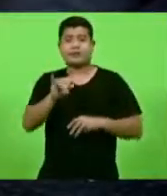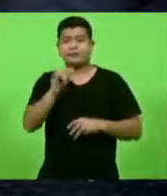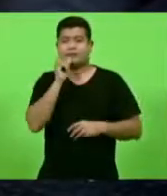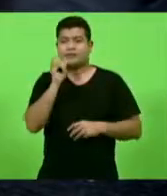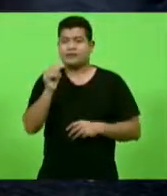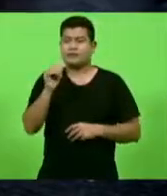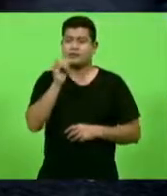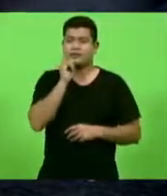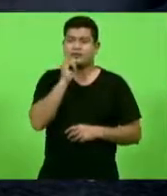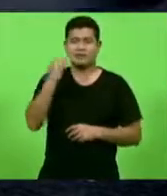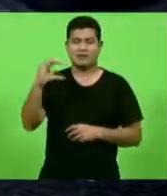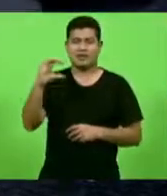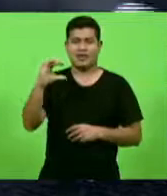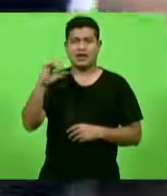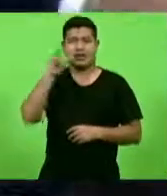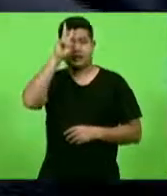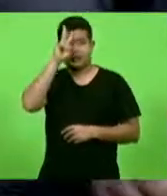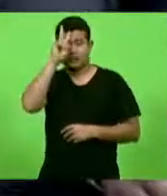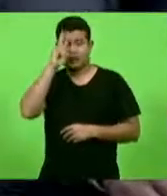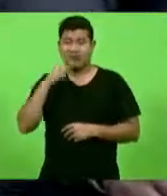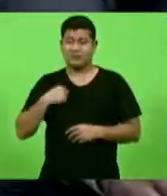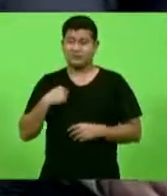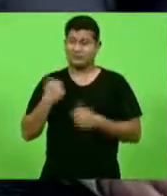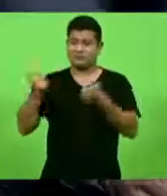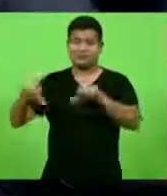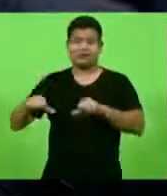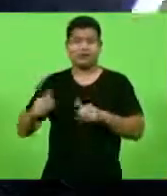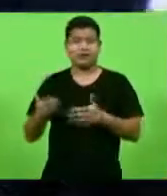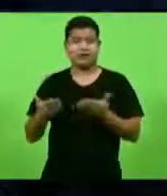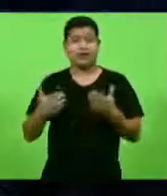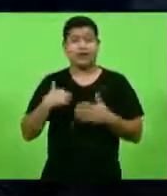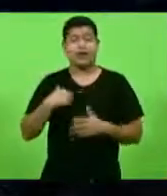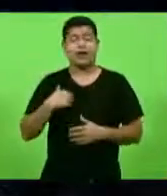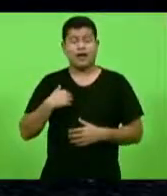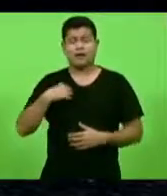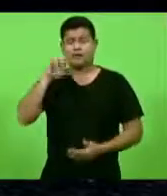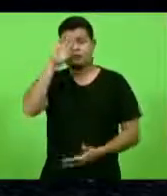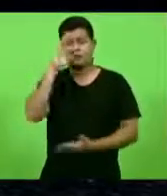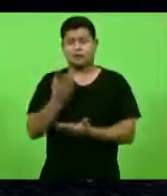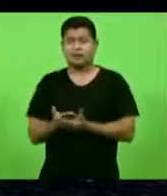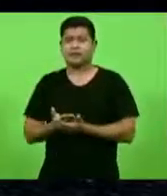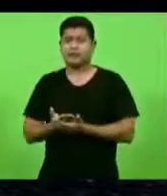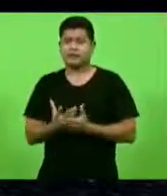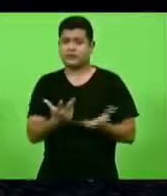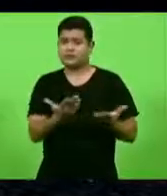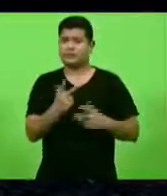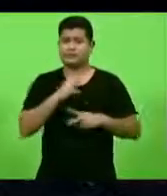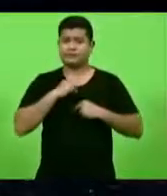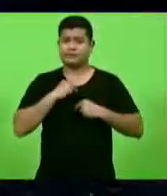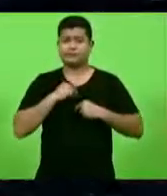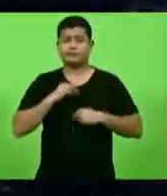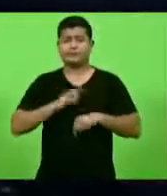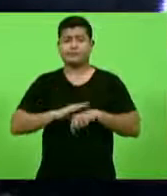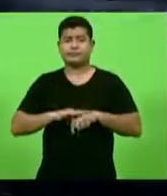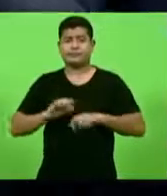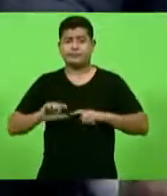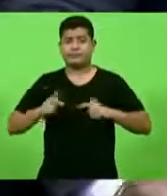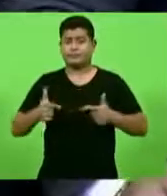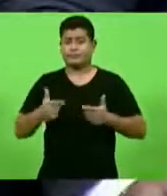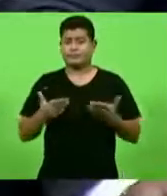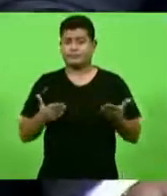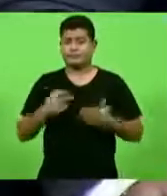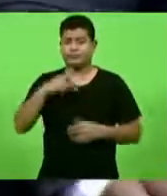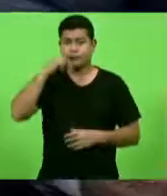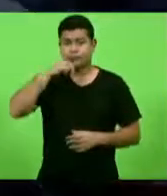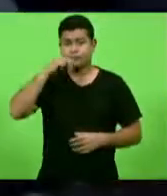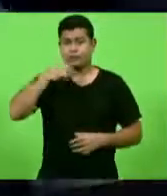as disciplinas que são incluídas, por mais meritória que seja a iniciativa do deputado Kennedy, elas